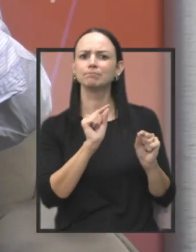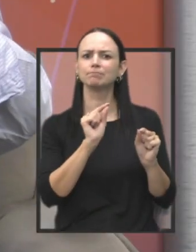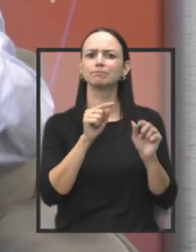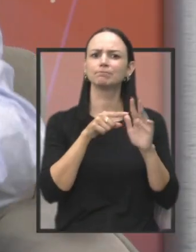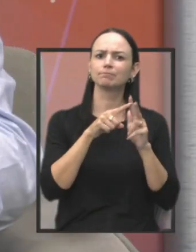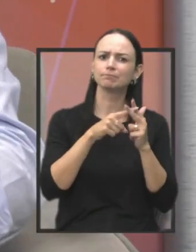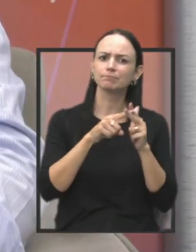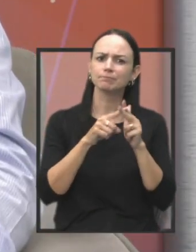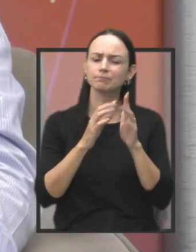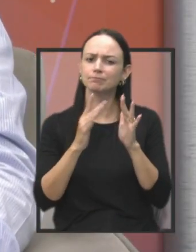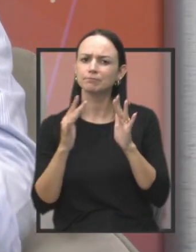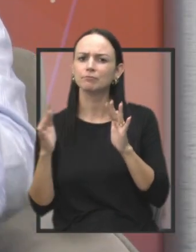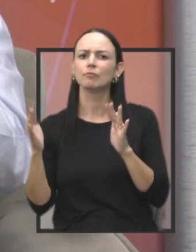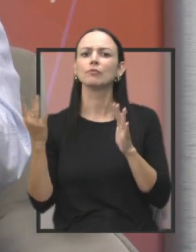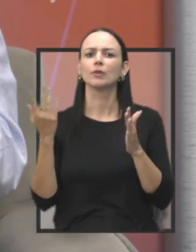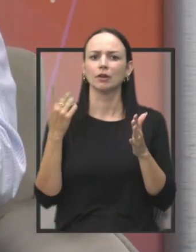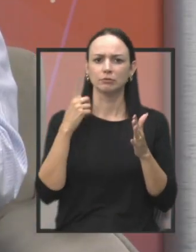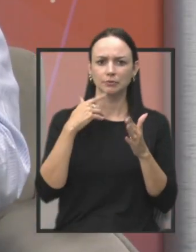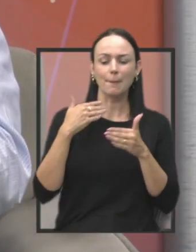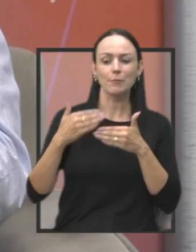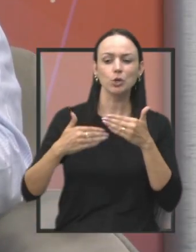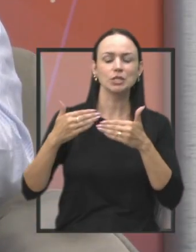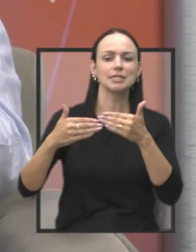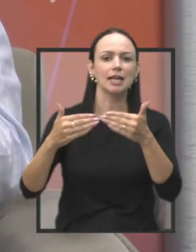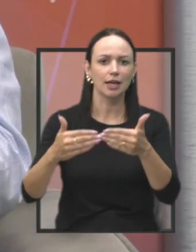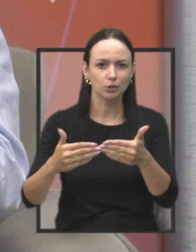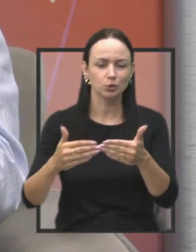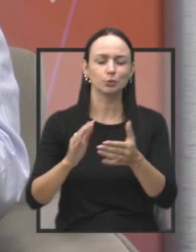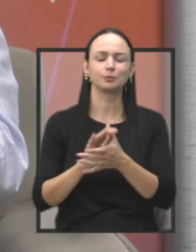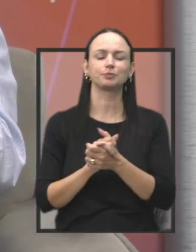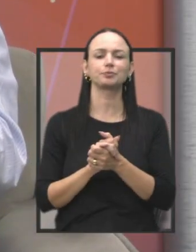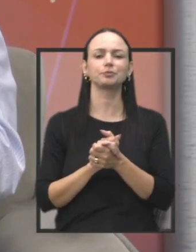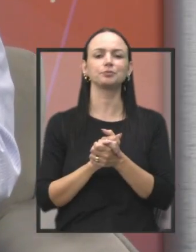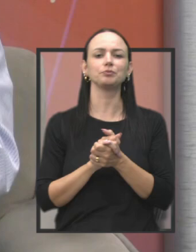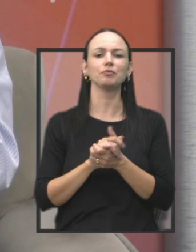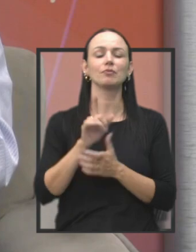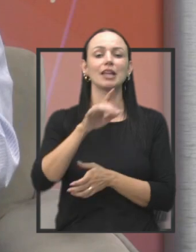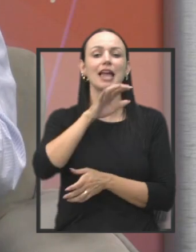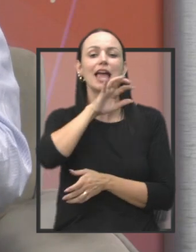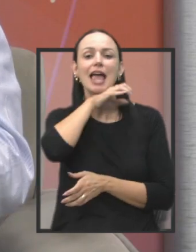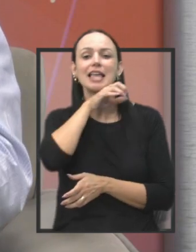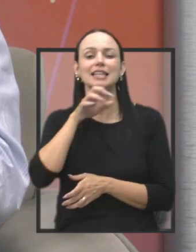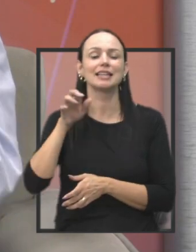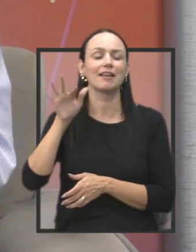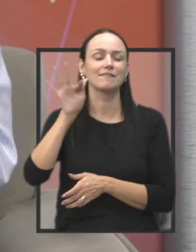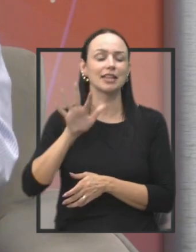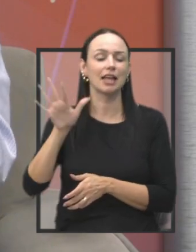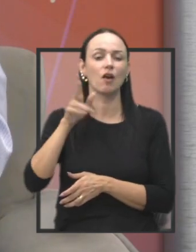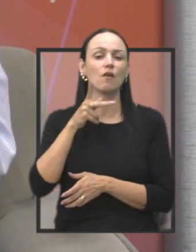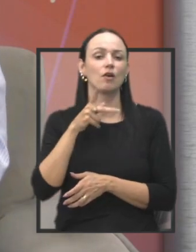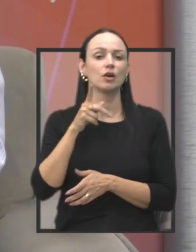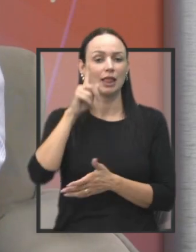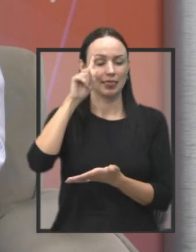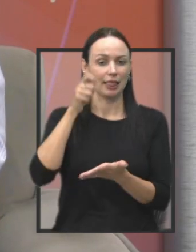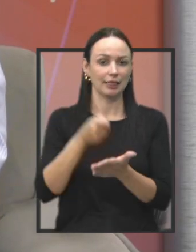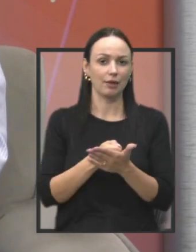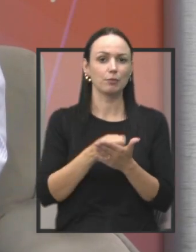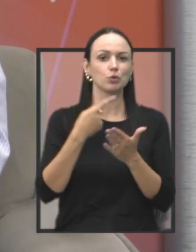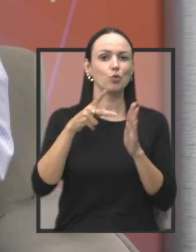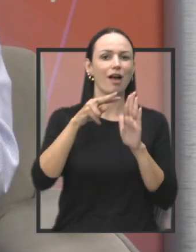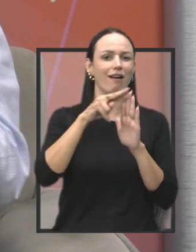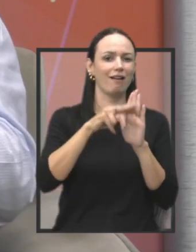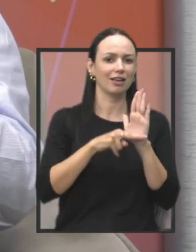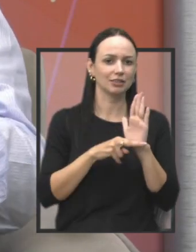fluxo de processamento da declaração corre normalmente. E a Receita determina na própria instrução